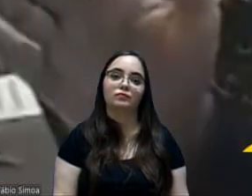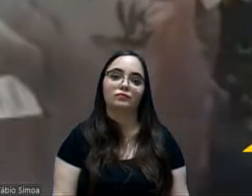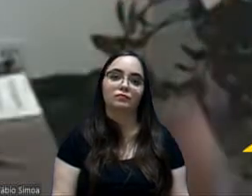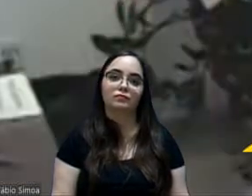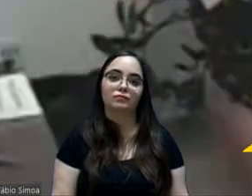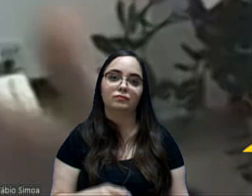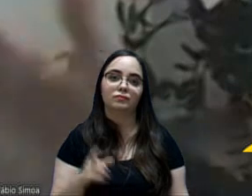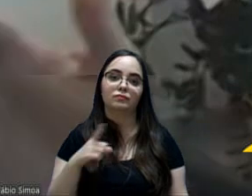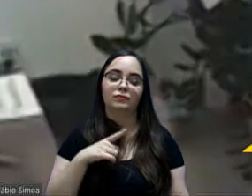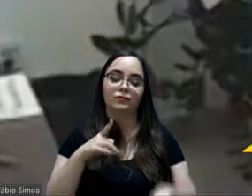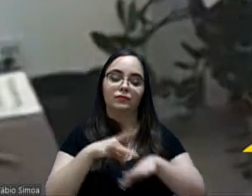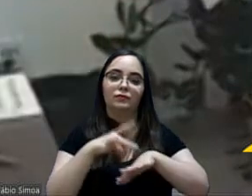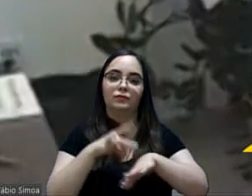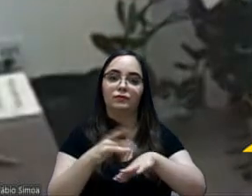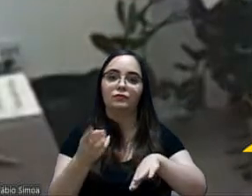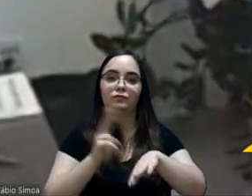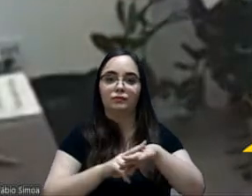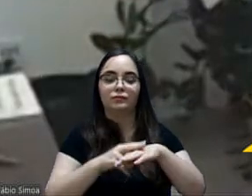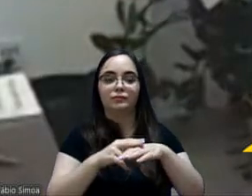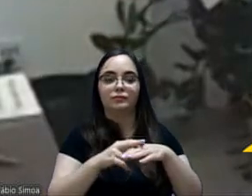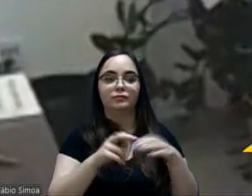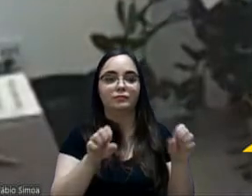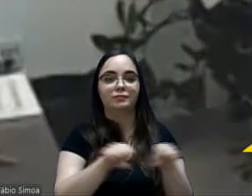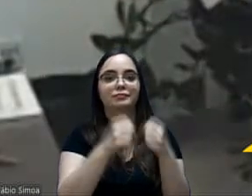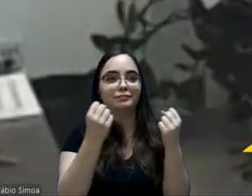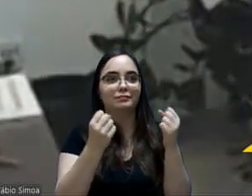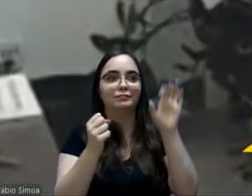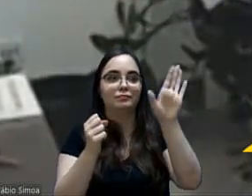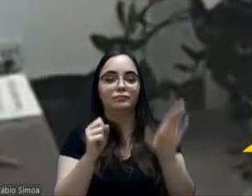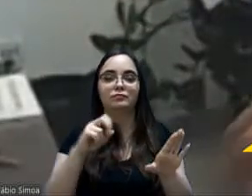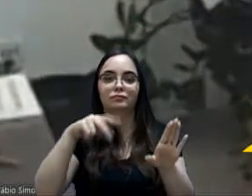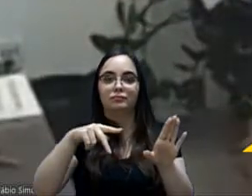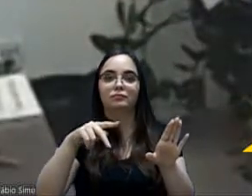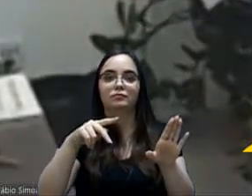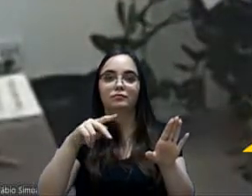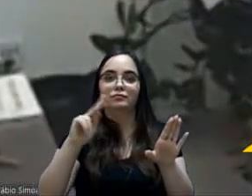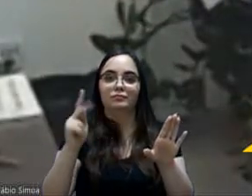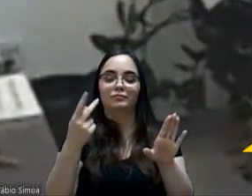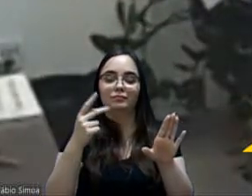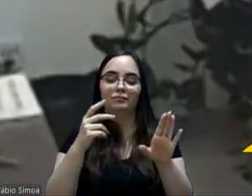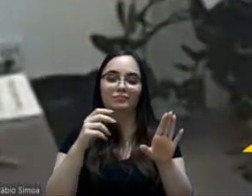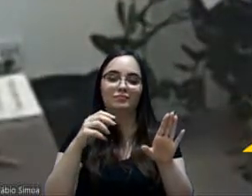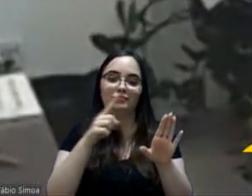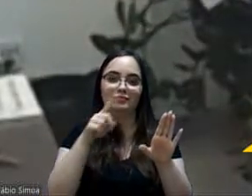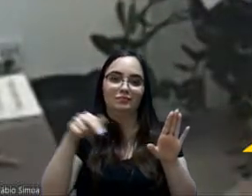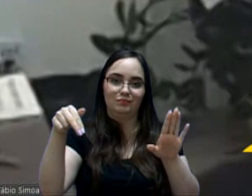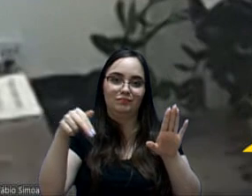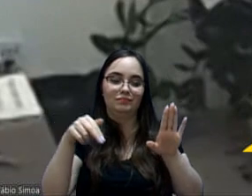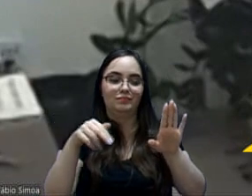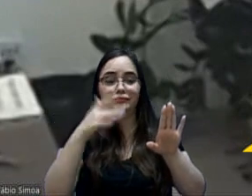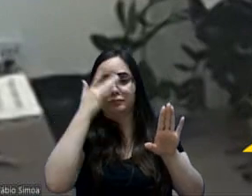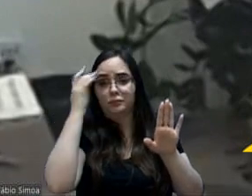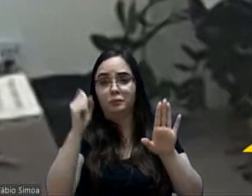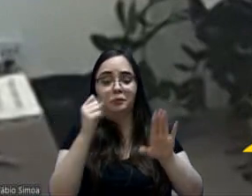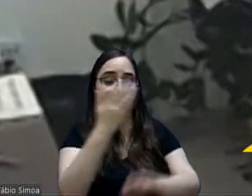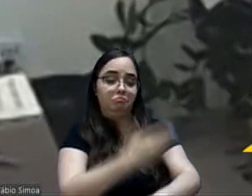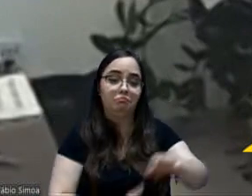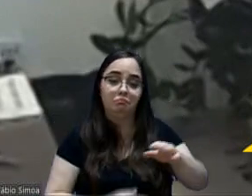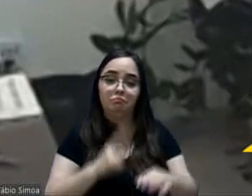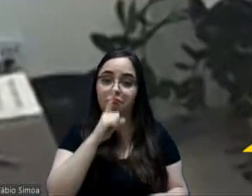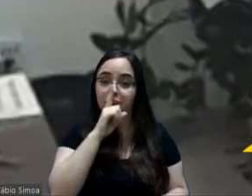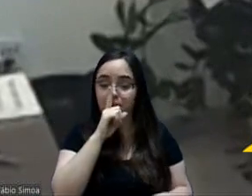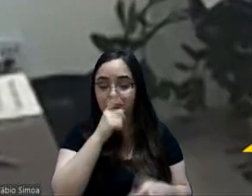Tem um vidro quebrado lá na entrada do PH Zona Norte, que está lá há 3 anos. É uma questão de pessoa se cortar lá